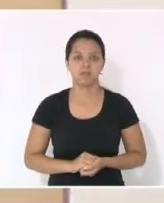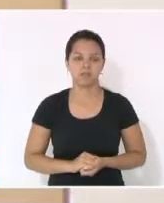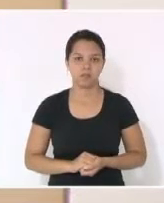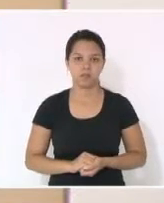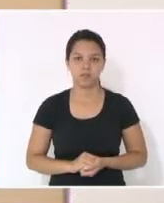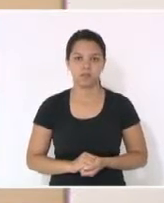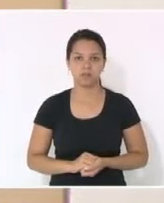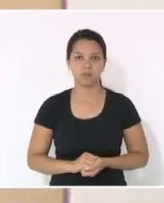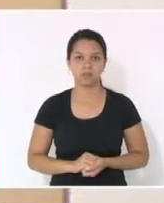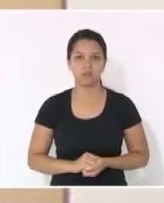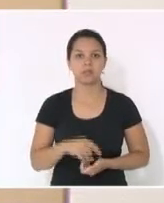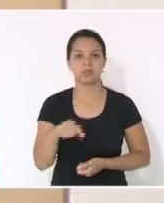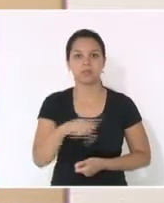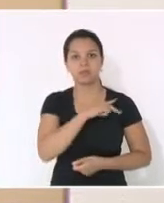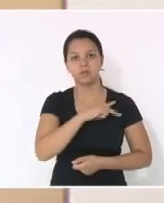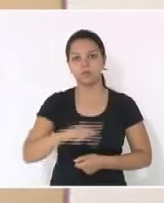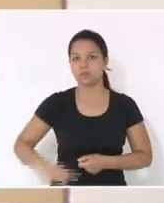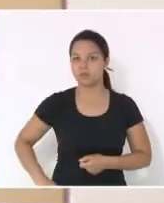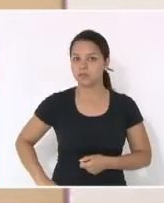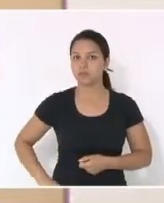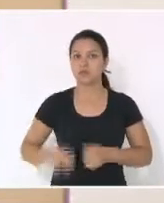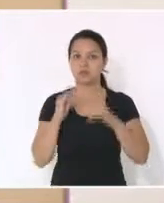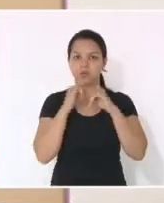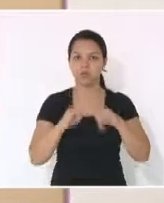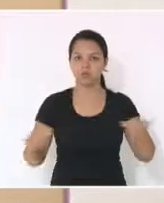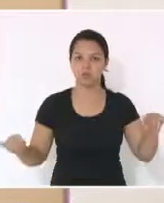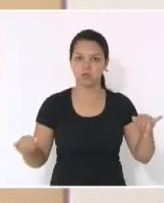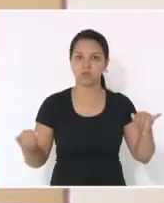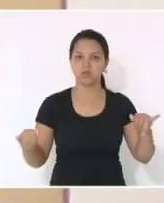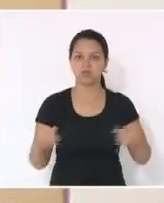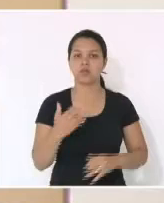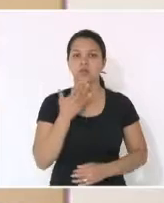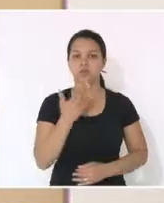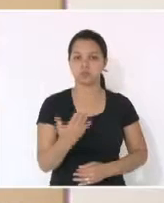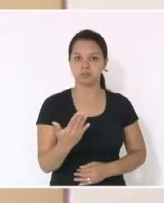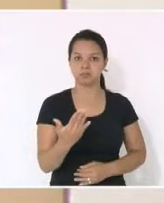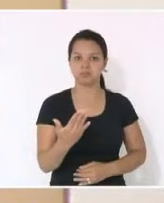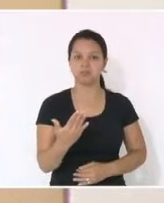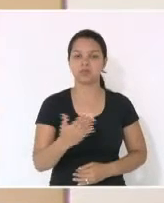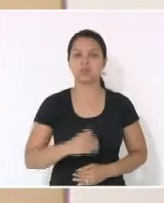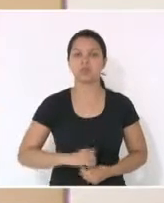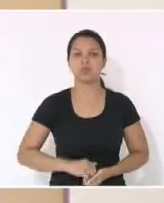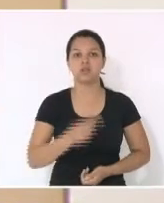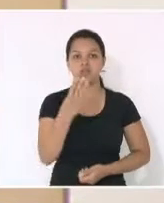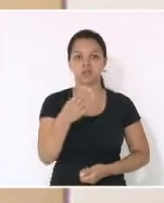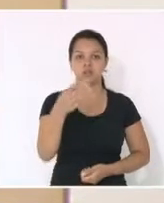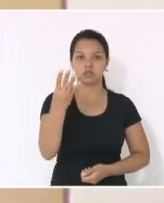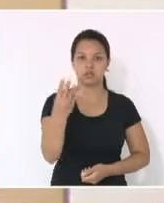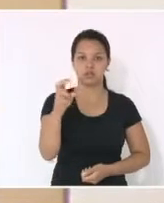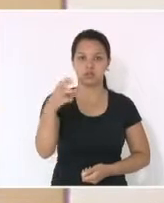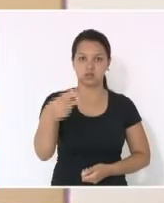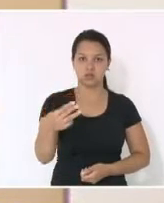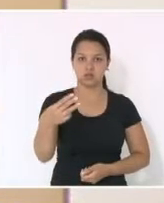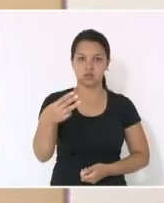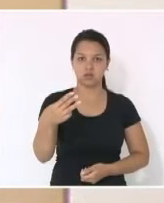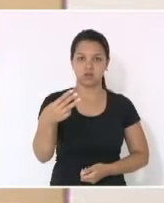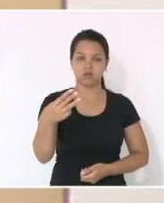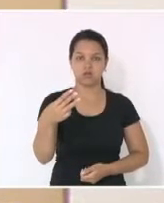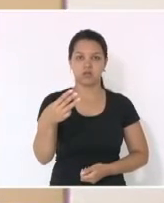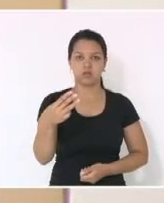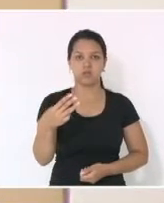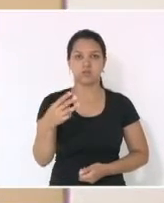esta presidência comunicou que defere os seguintes requerimentos 343 deputado padre pedro